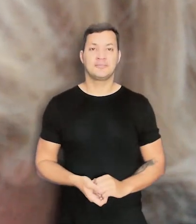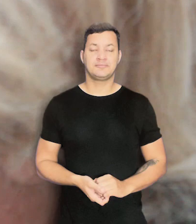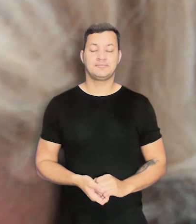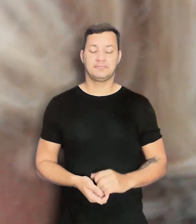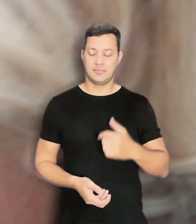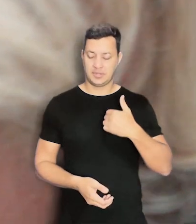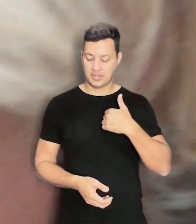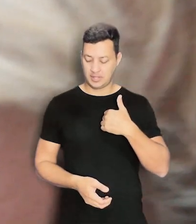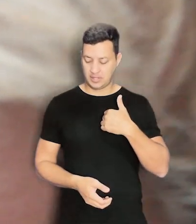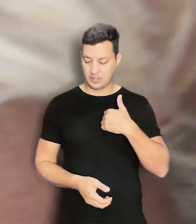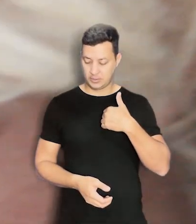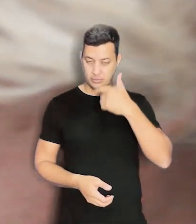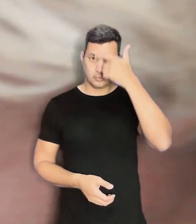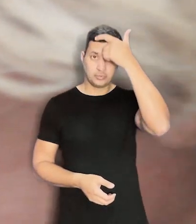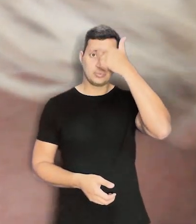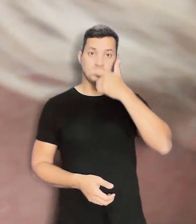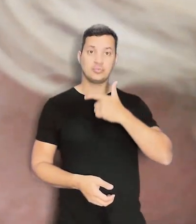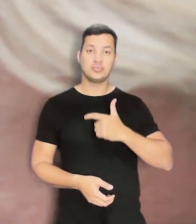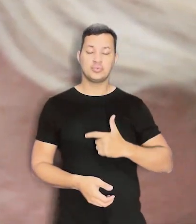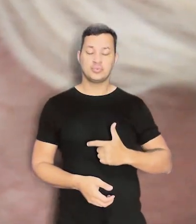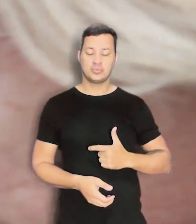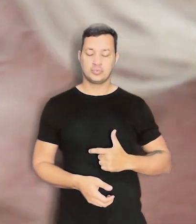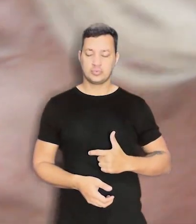Eu sou...